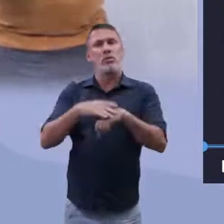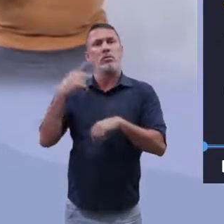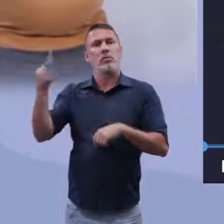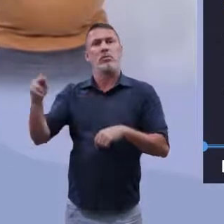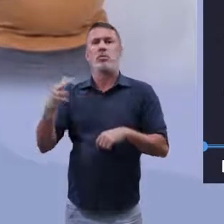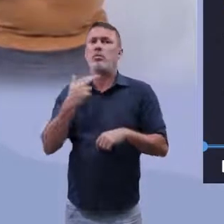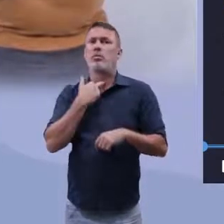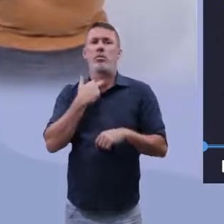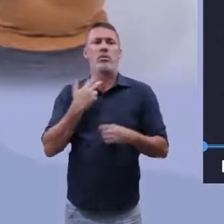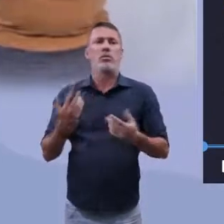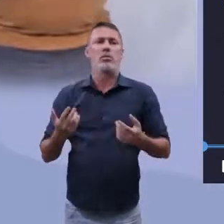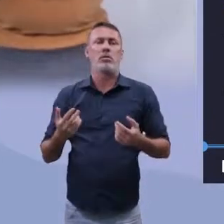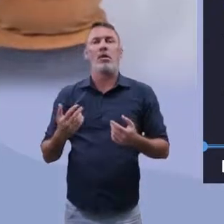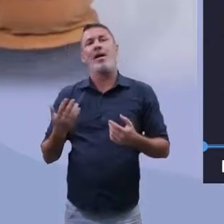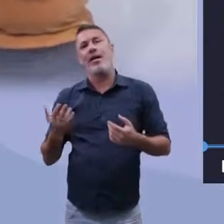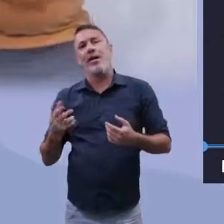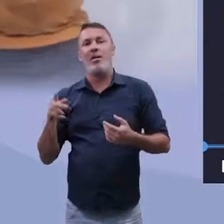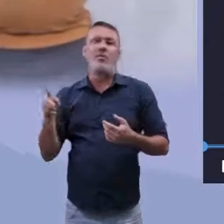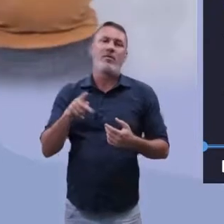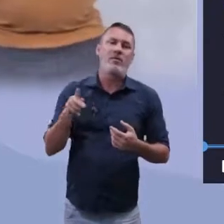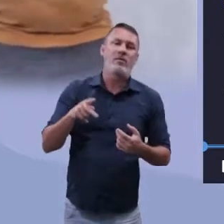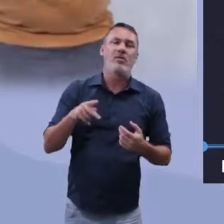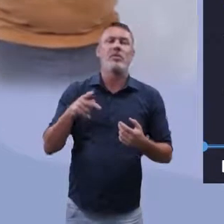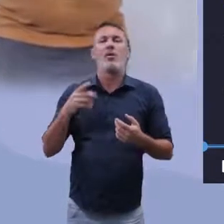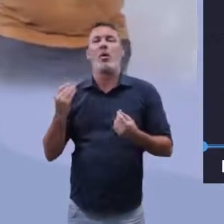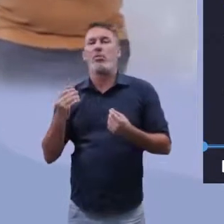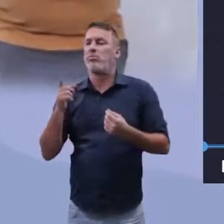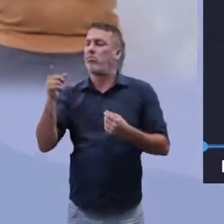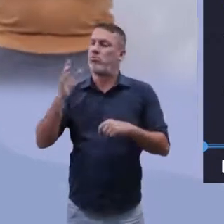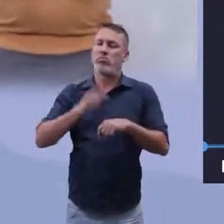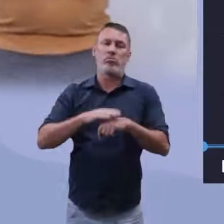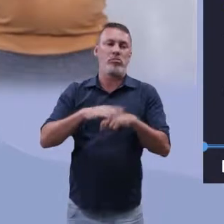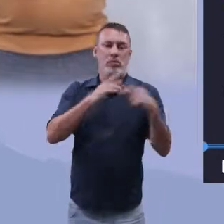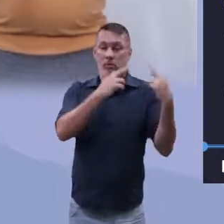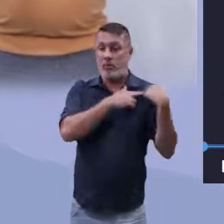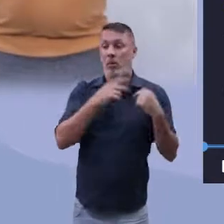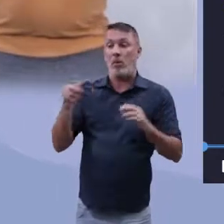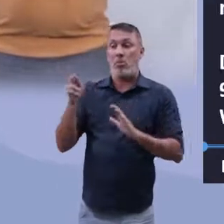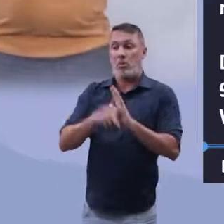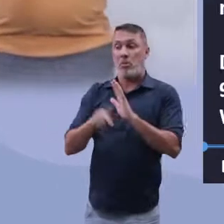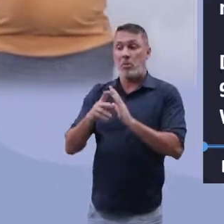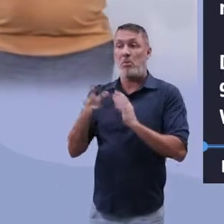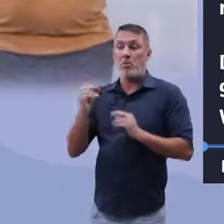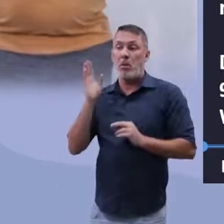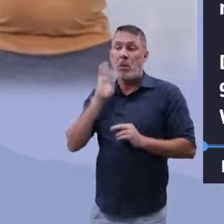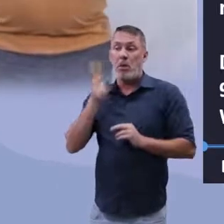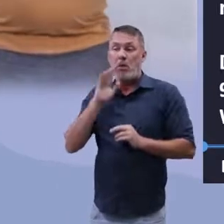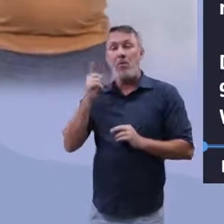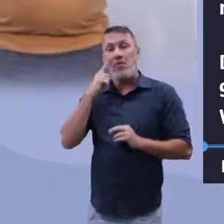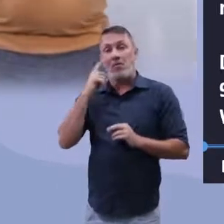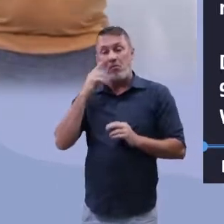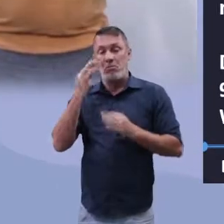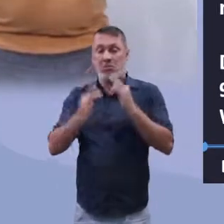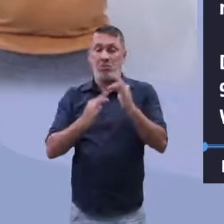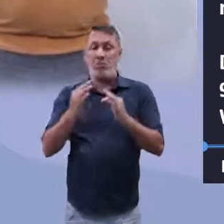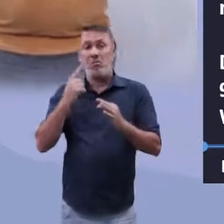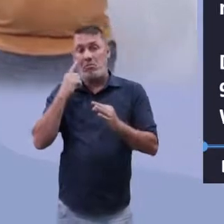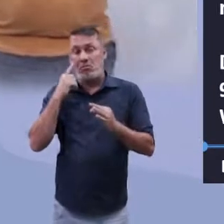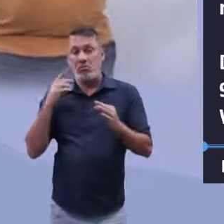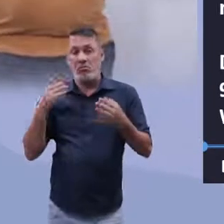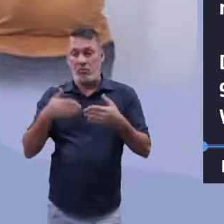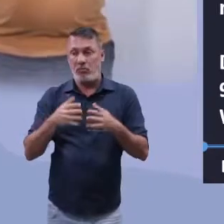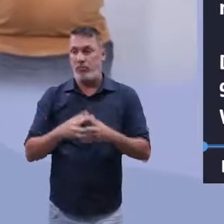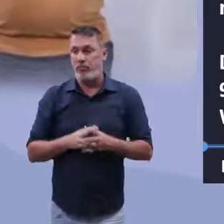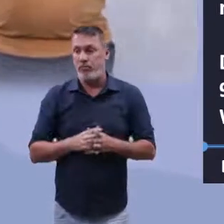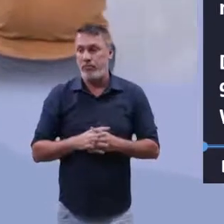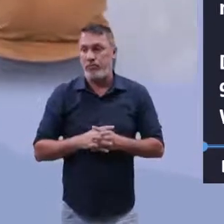responsabilizado por aquilo que ele está publicando. Mas não foi ele, professor, mas ele é o provedor. Então é um projeto de lei muito bacana que pode ser tratado sobre isso